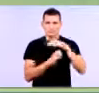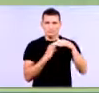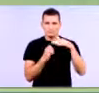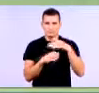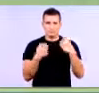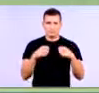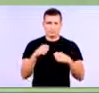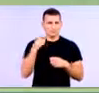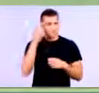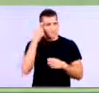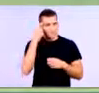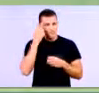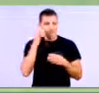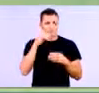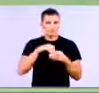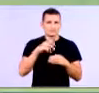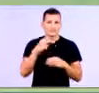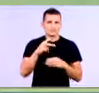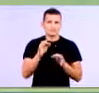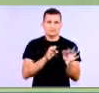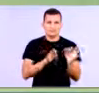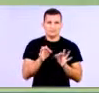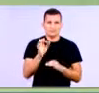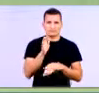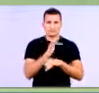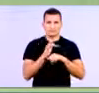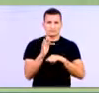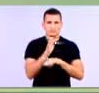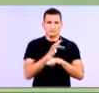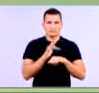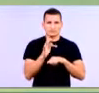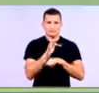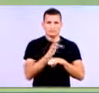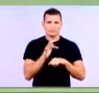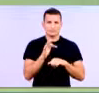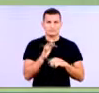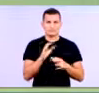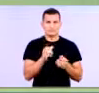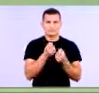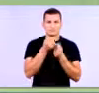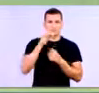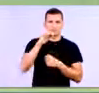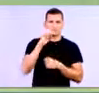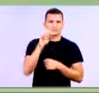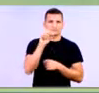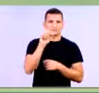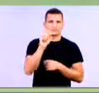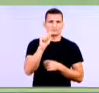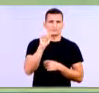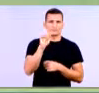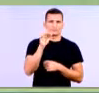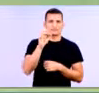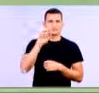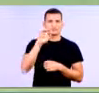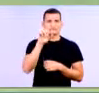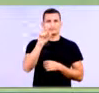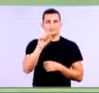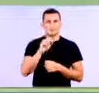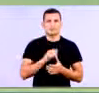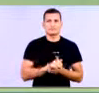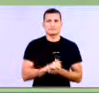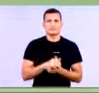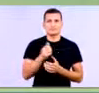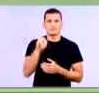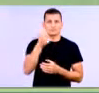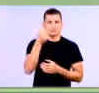em incluir em seu plano formal de recuperação de desastres. Então, vamos lá. Primeiro, definir quem